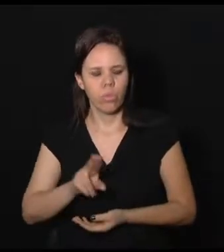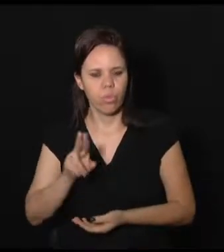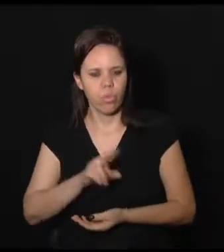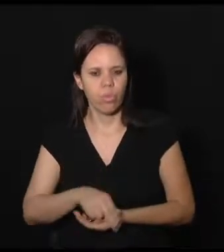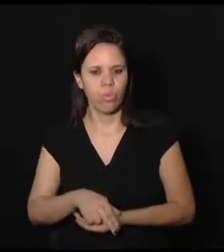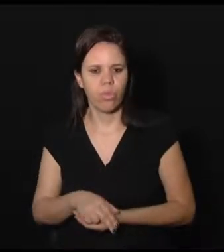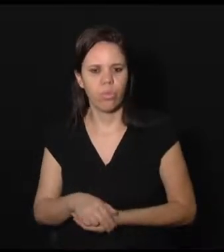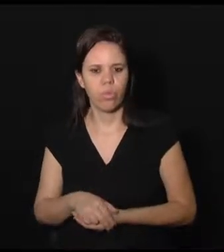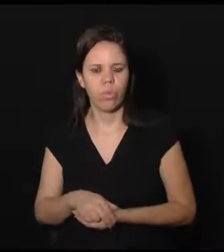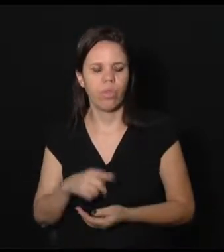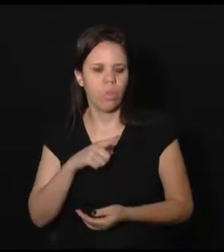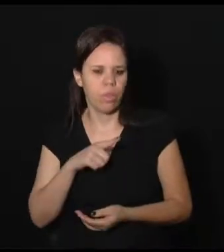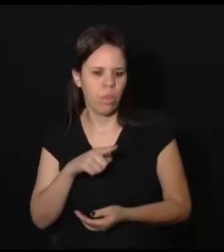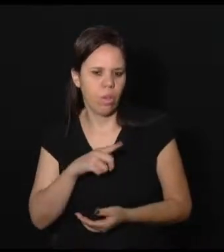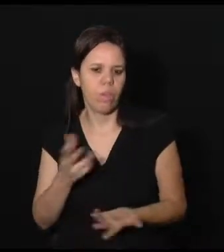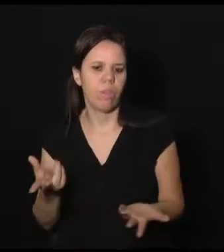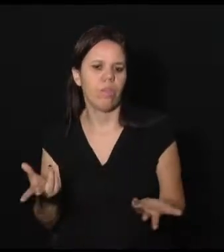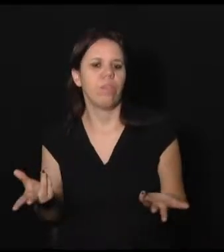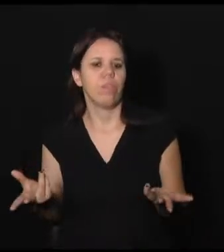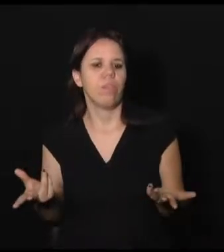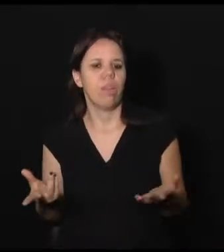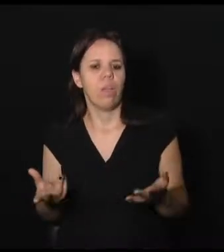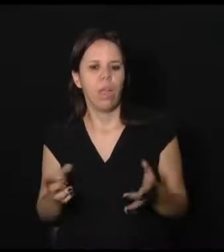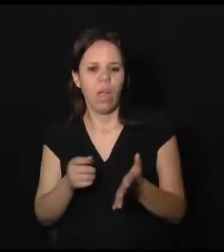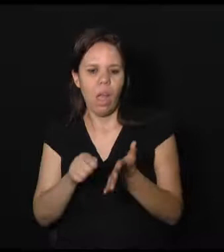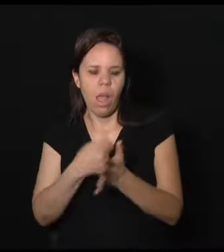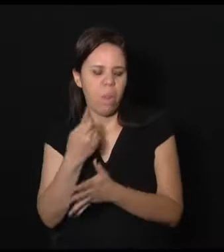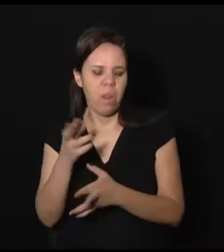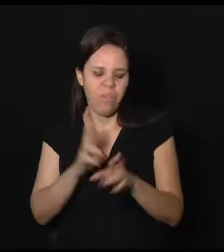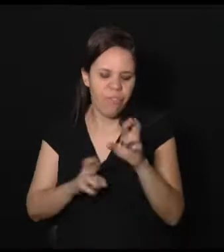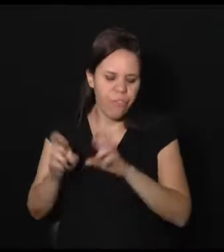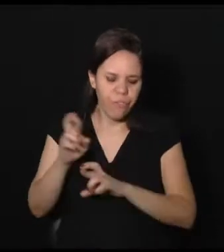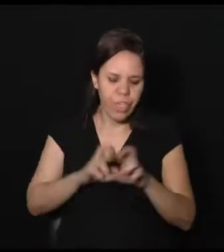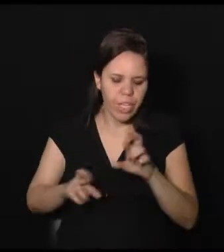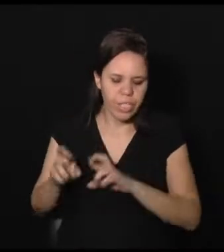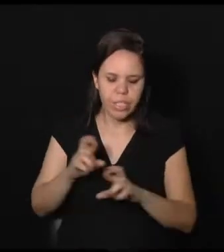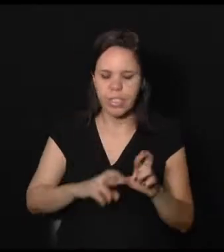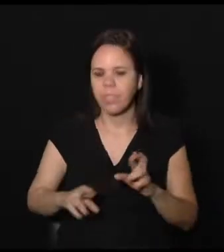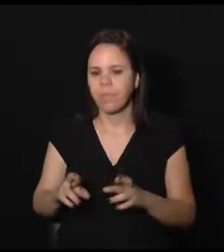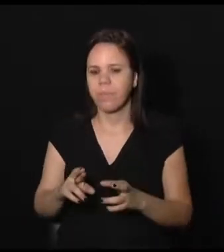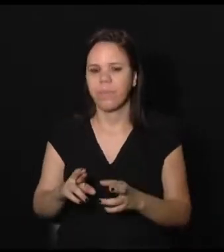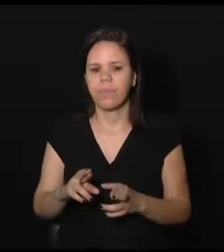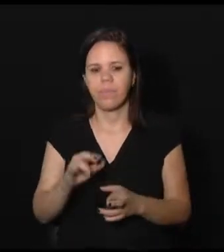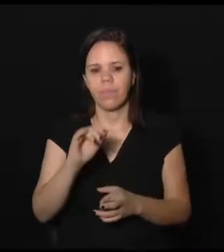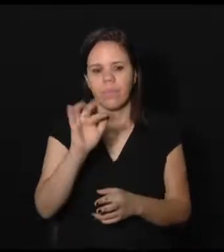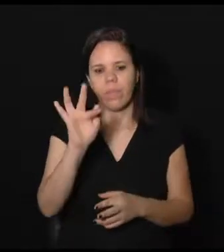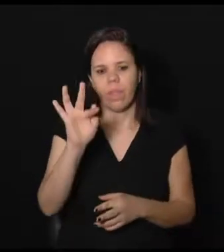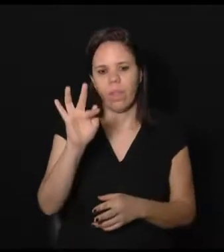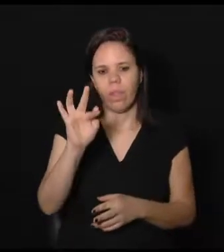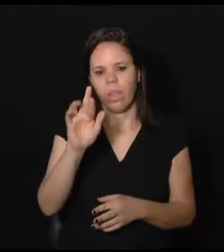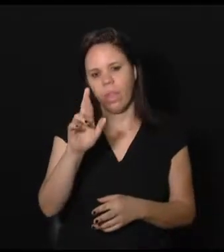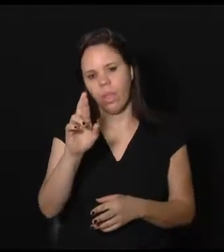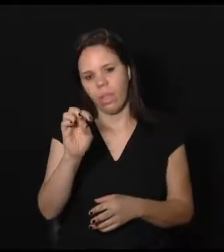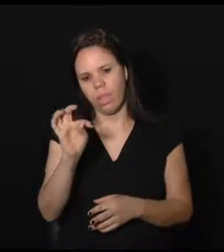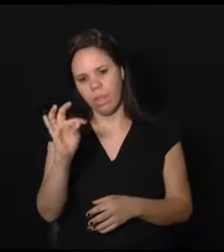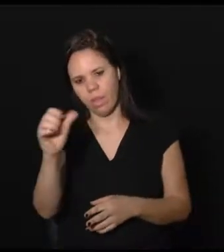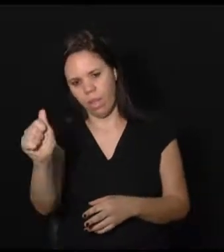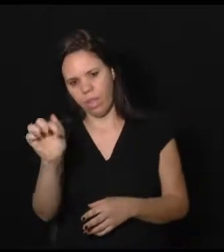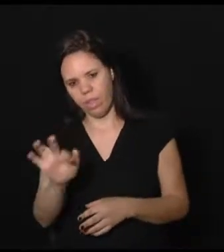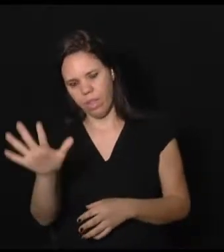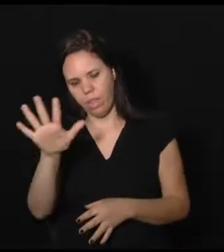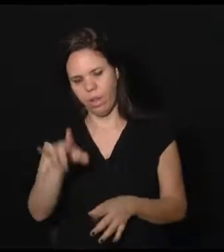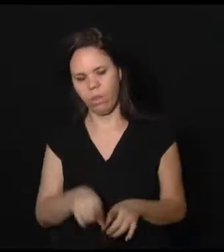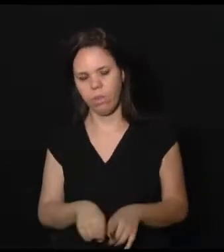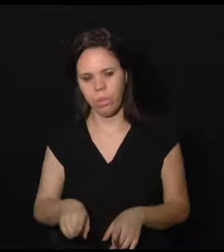Canal Verde sem qualquer fiscalização por parte da Receita Federal. Então, o tempo de estada